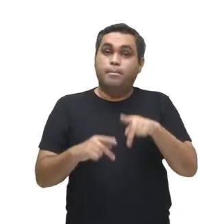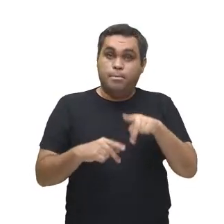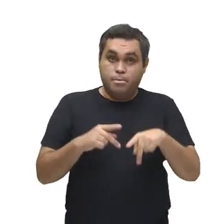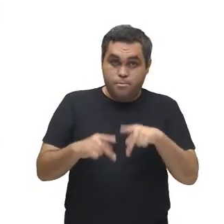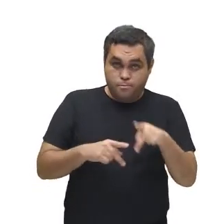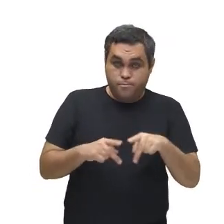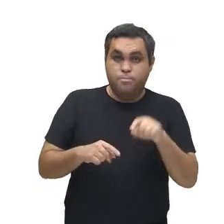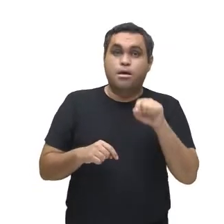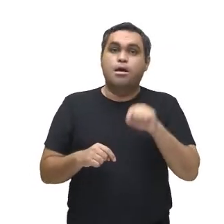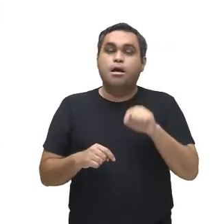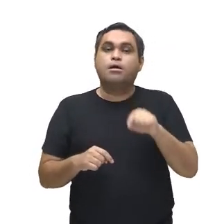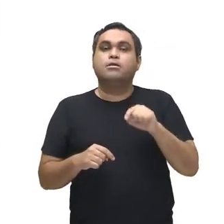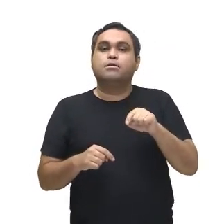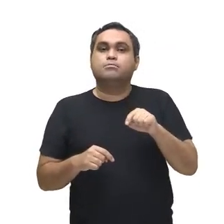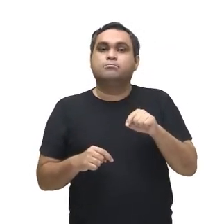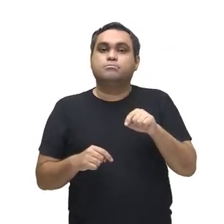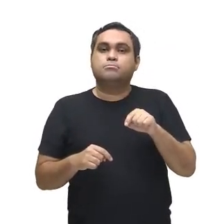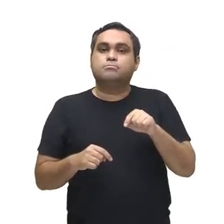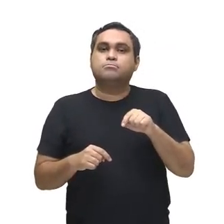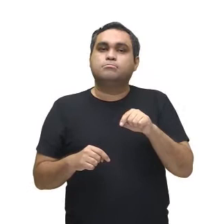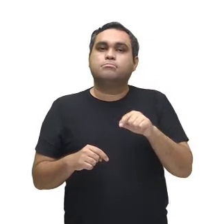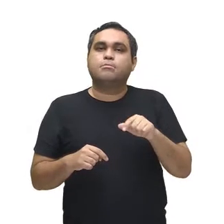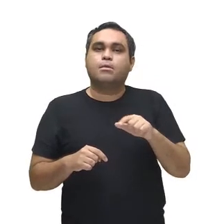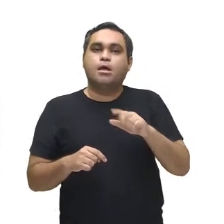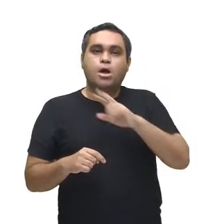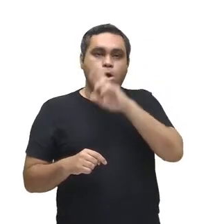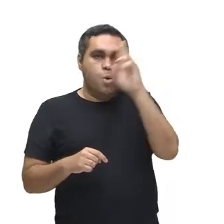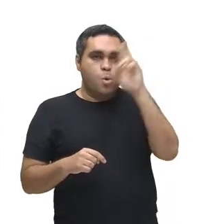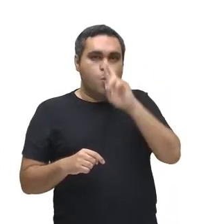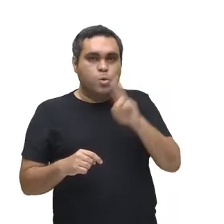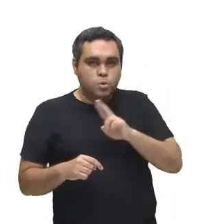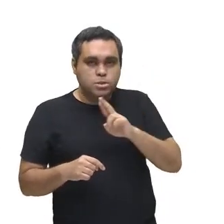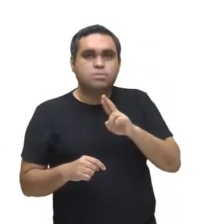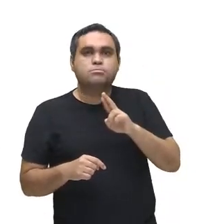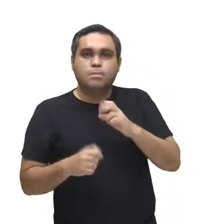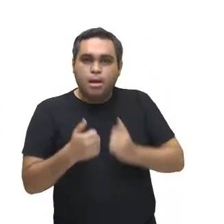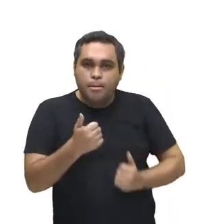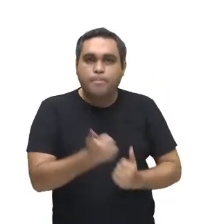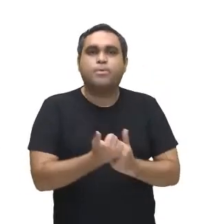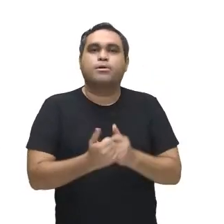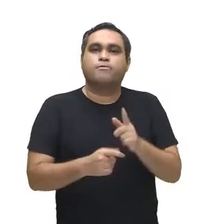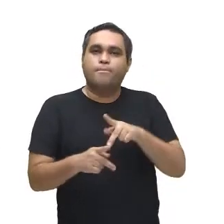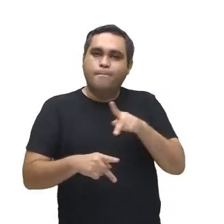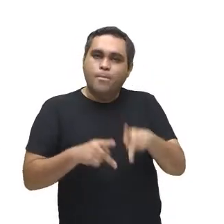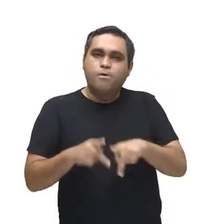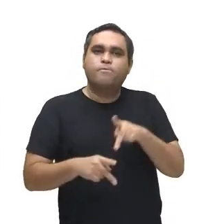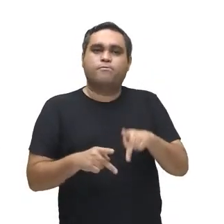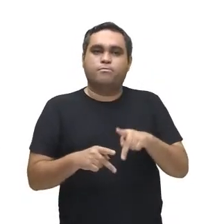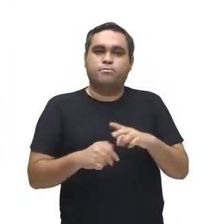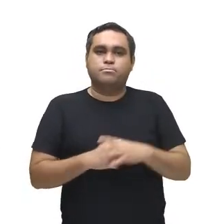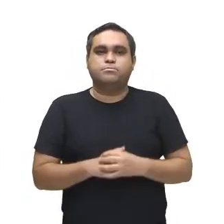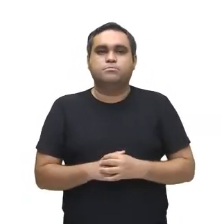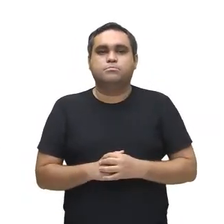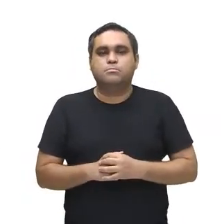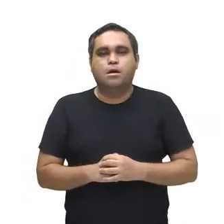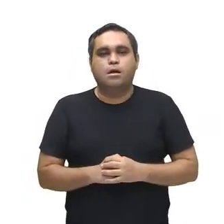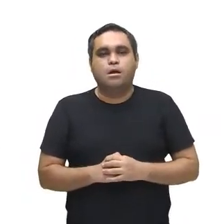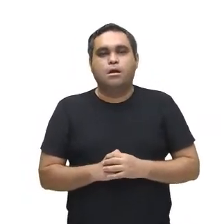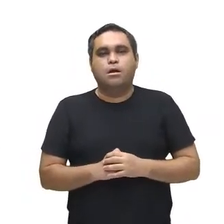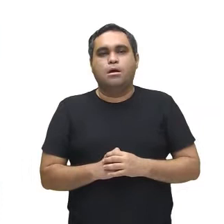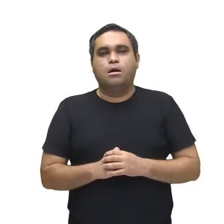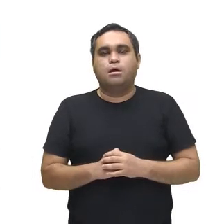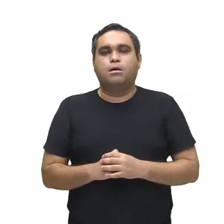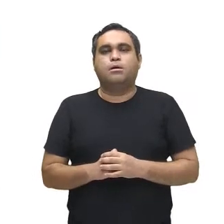principal representante, digamos assim, mas que outras nacionalidades também são bastante representativas entre